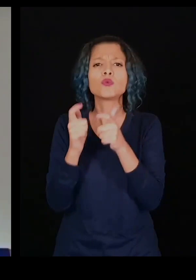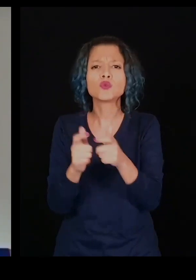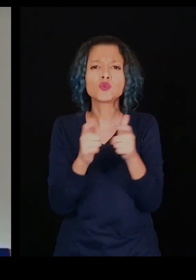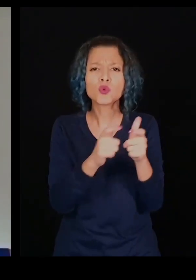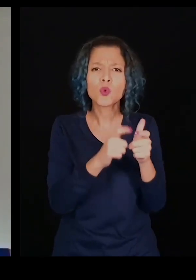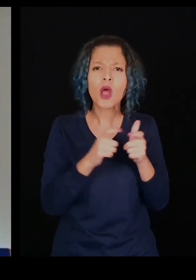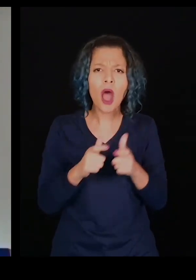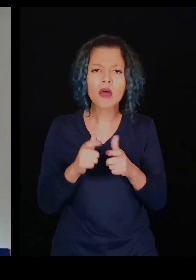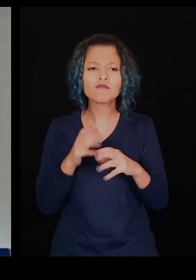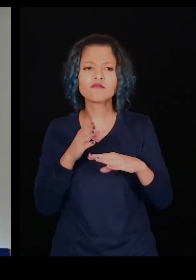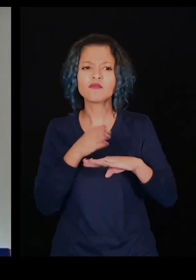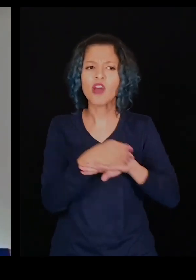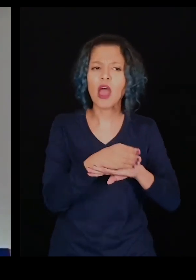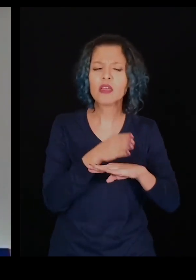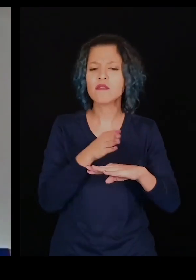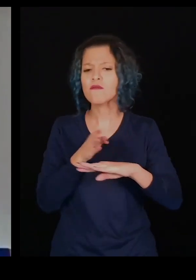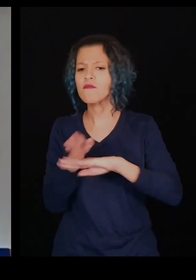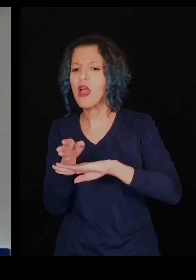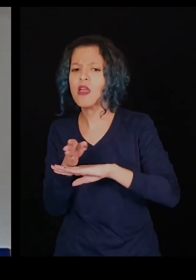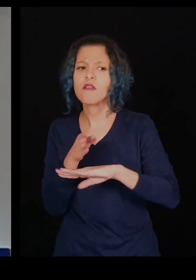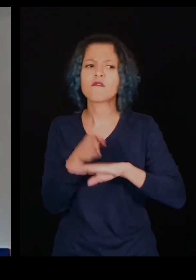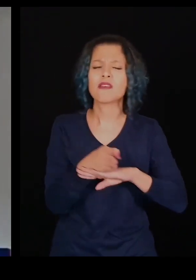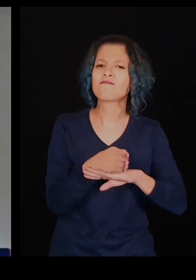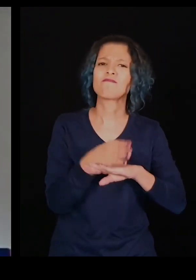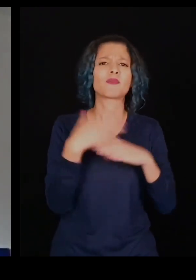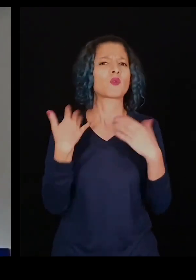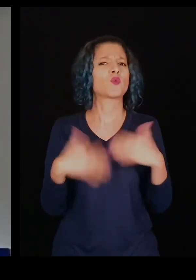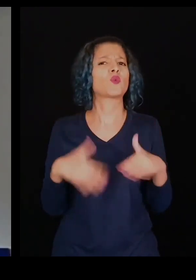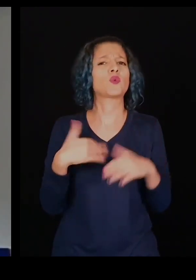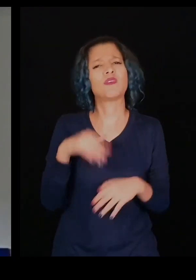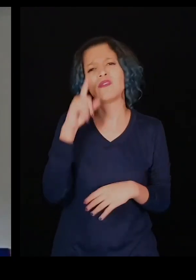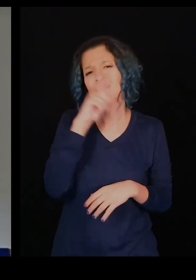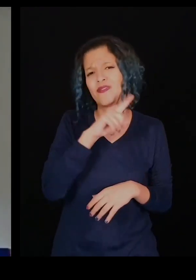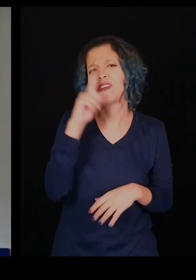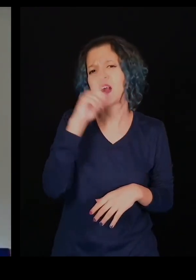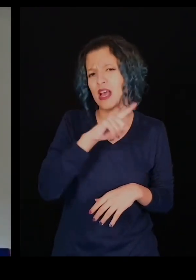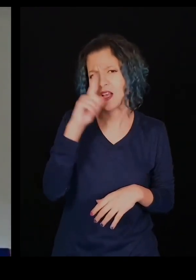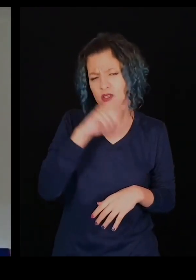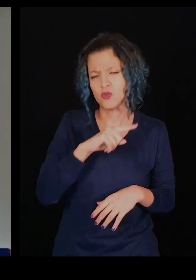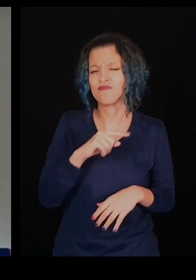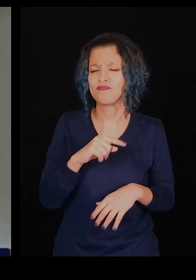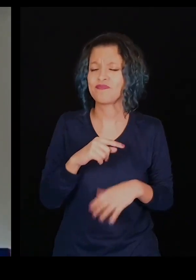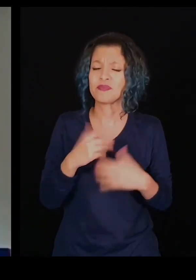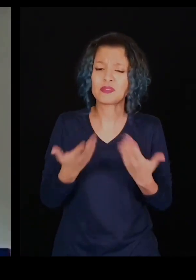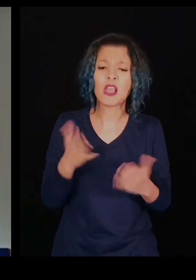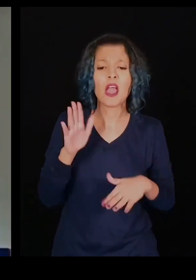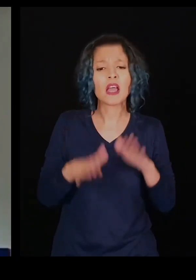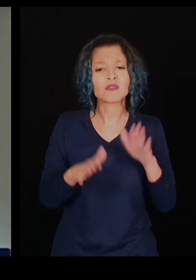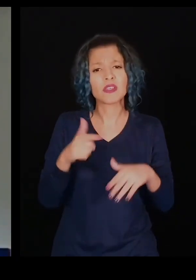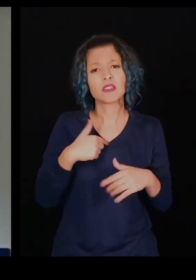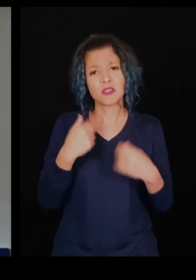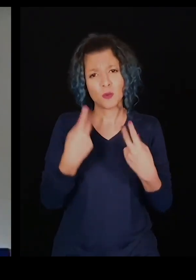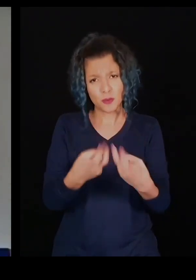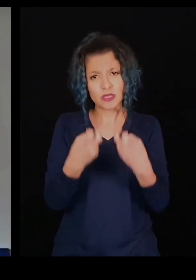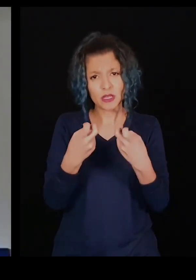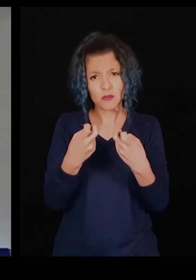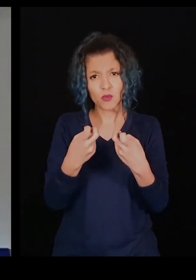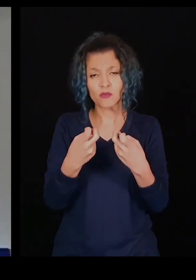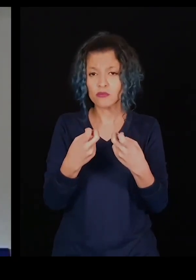são situações de muita fragilidade. Então, às vezes, eu percebo que a gente tem que ter algum projeto que